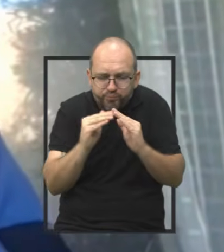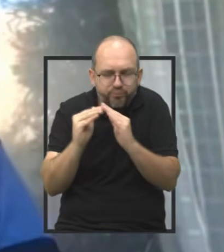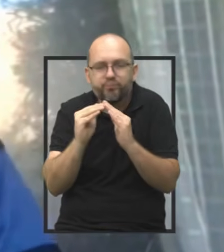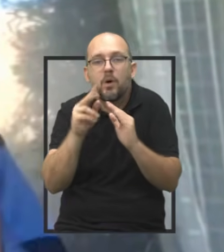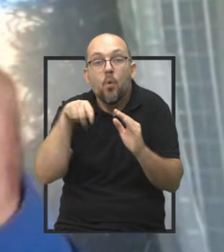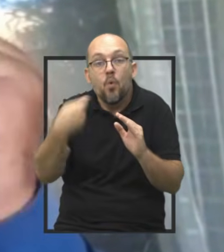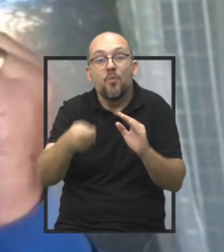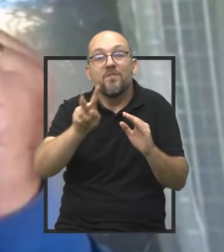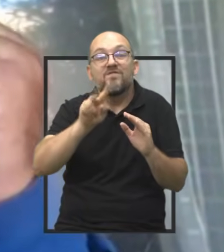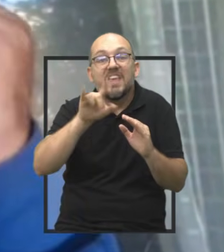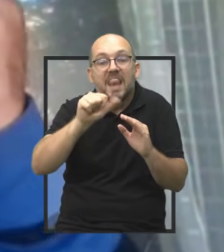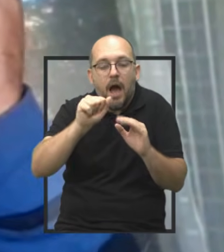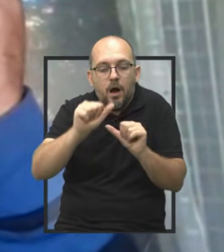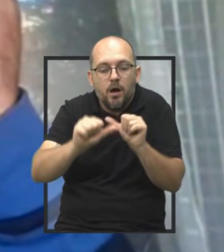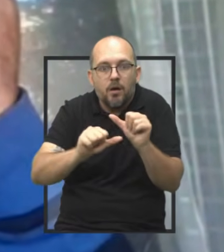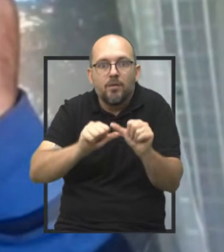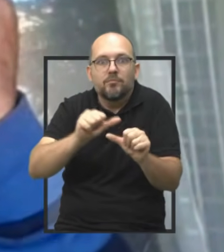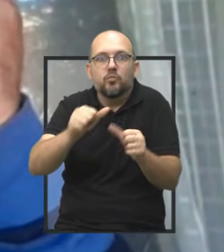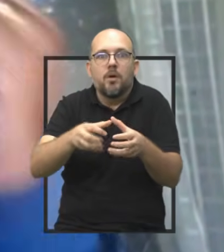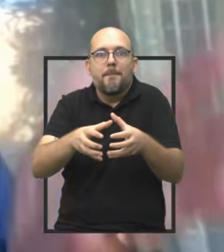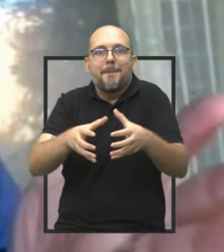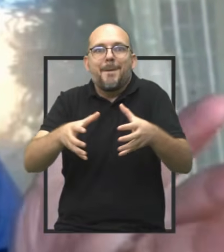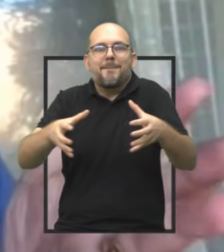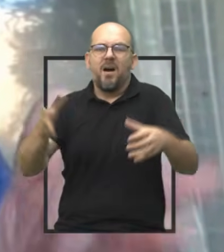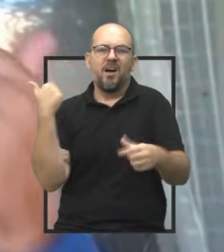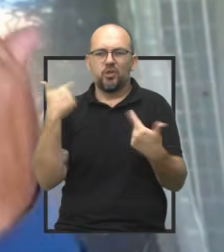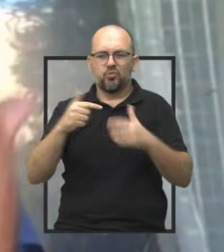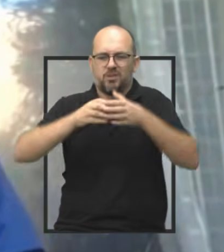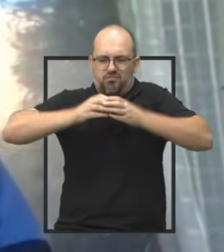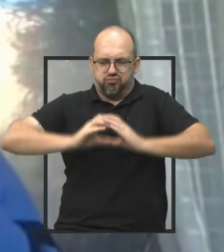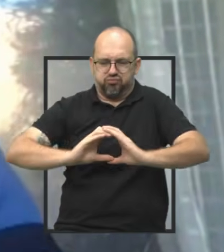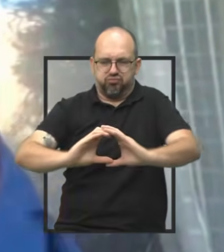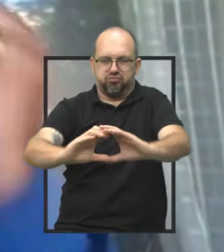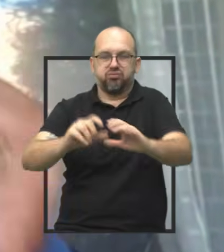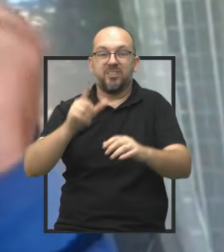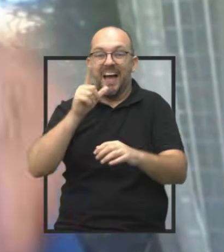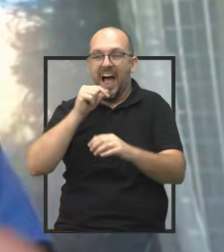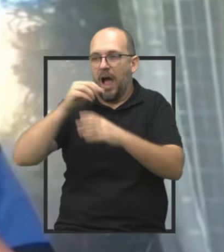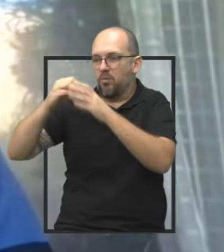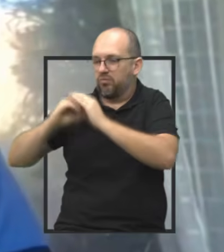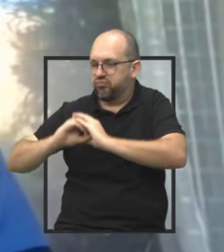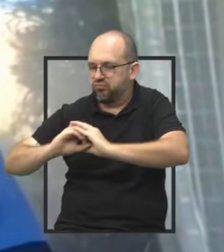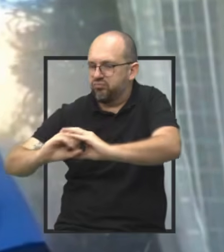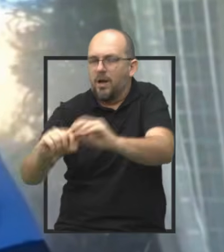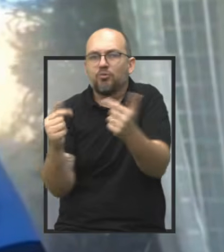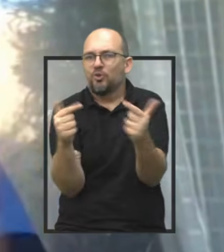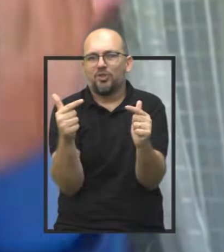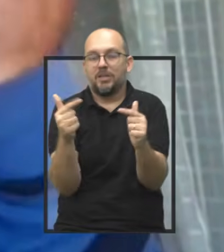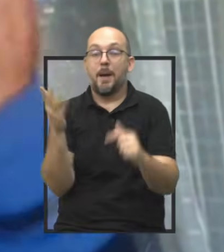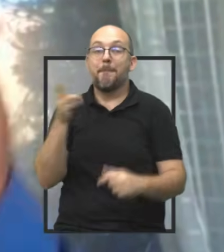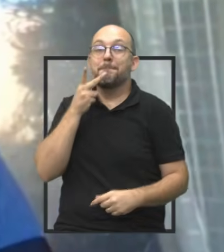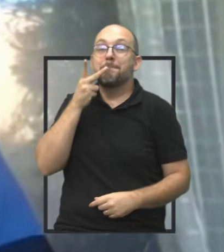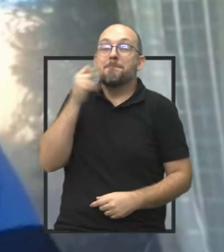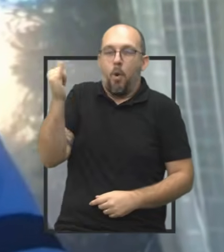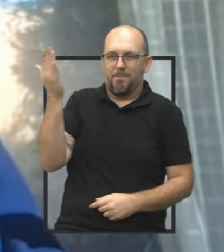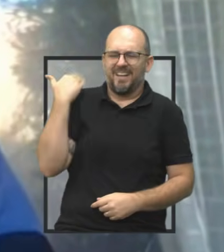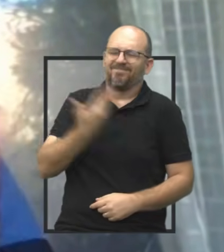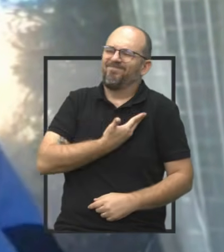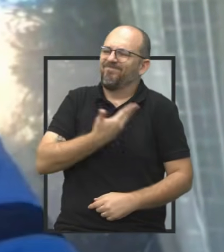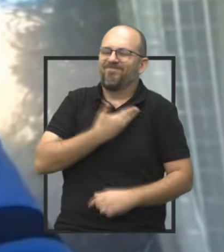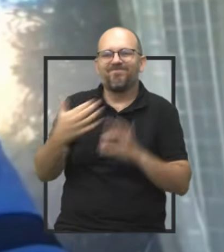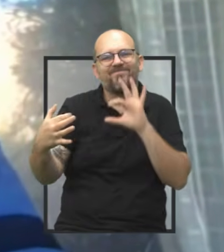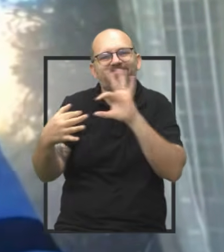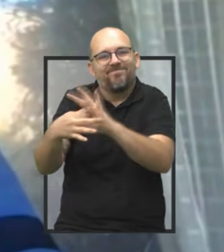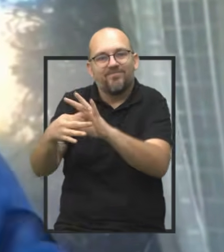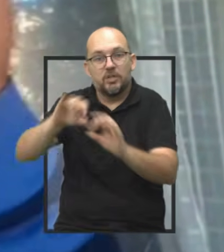distrito. Lá não tinha encanamento. Meu pai era muito amigo do Zé Maria, o